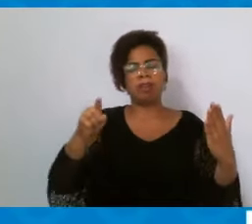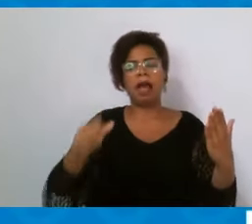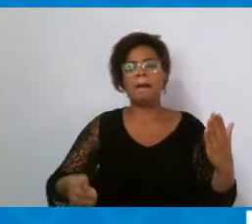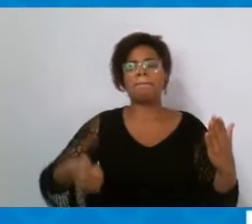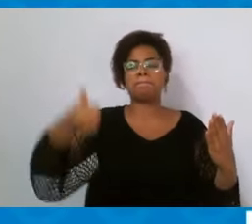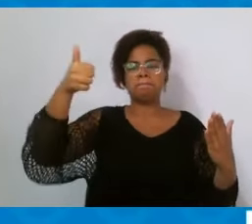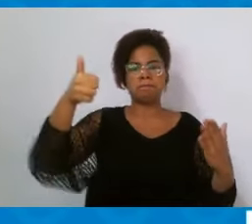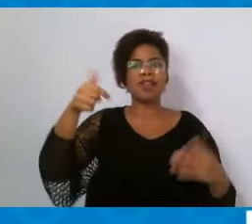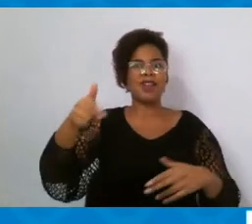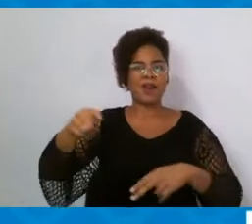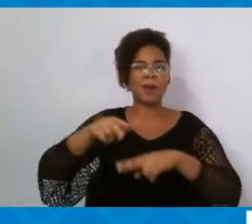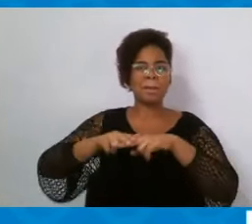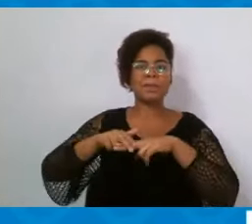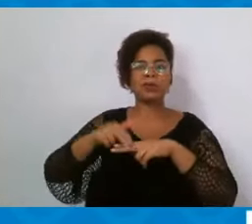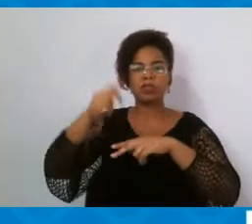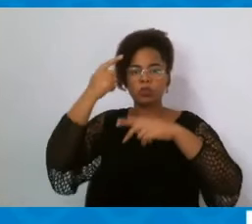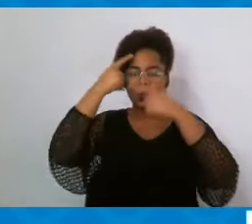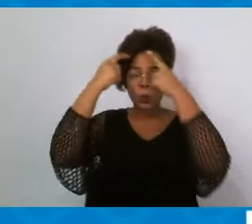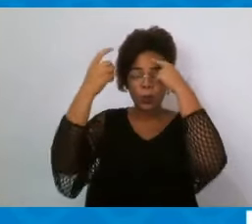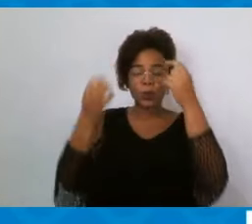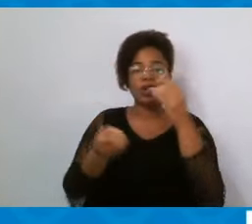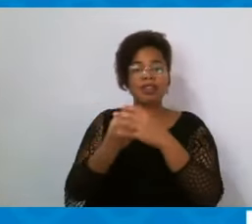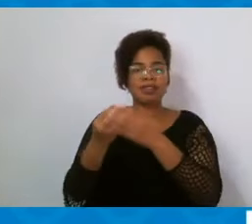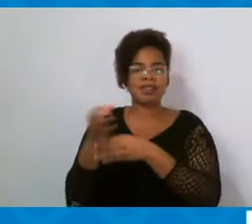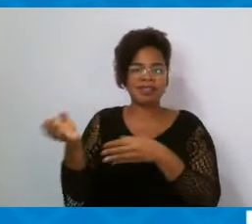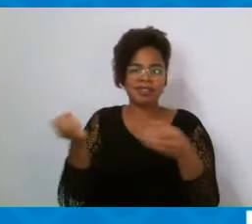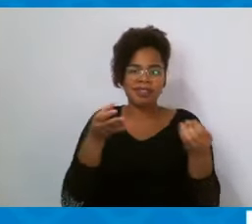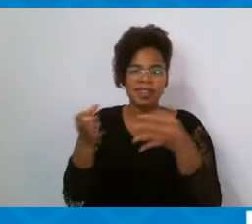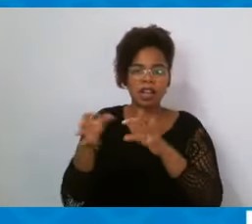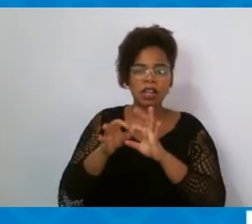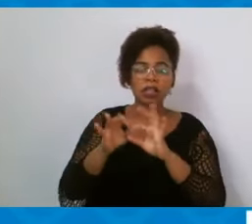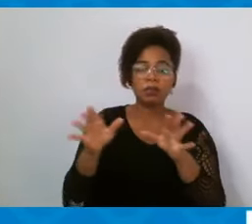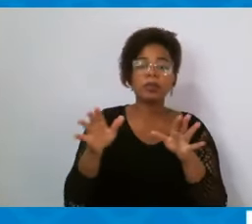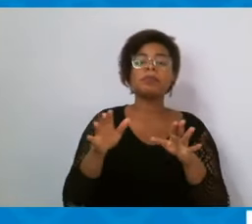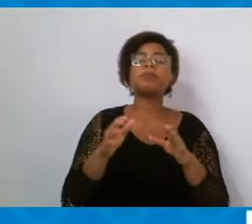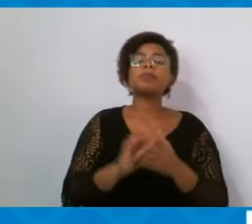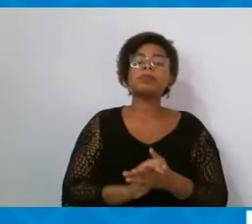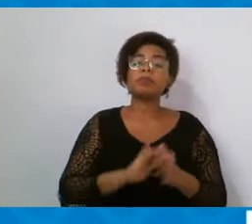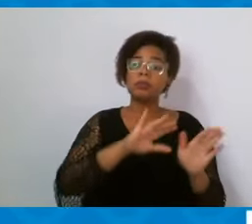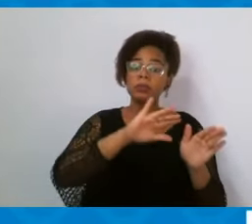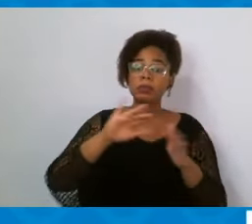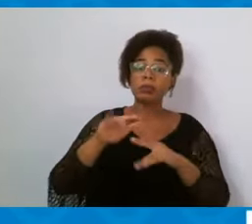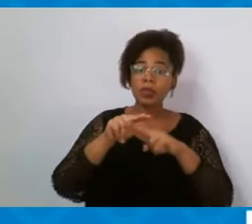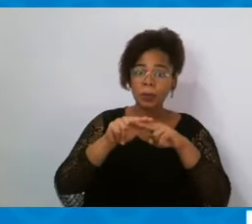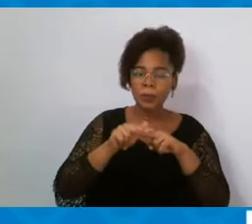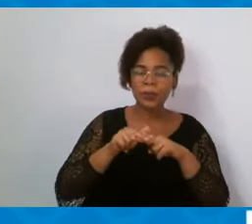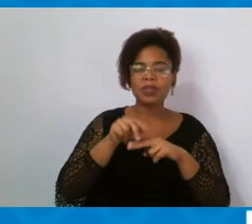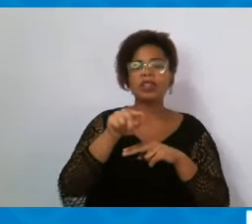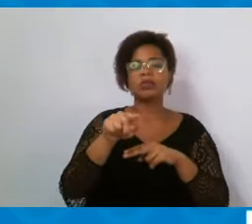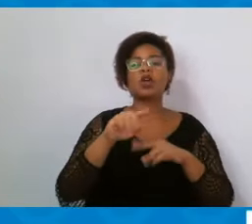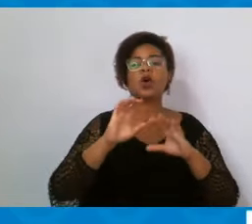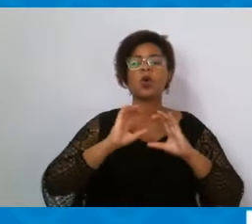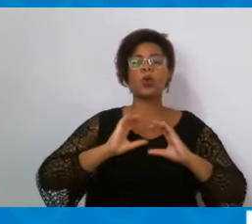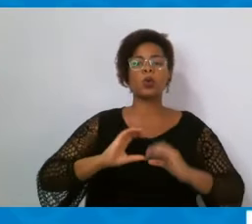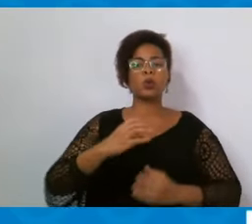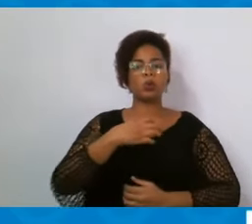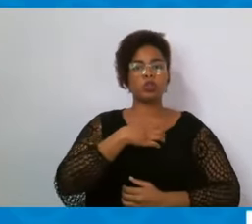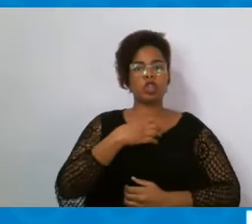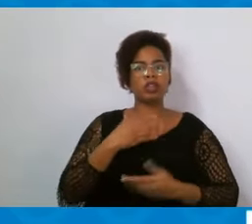realização de projetos que incentiva esses comportamentos maker, eles são eles têm